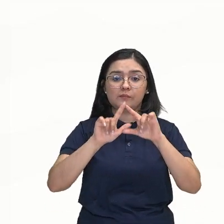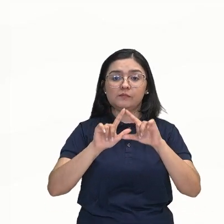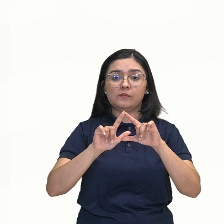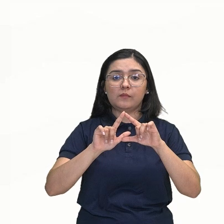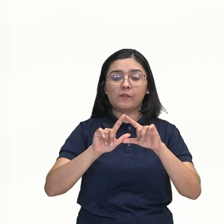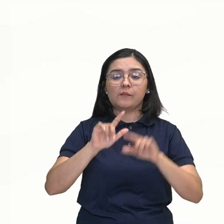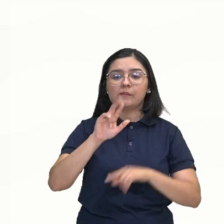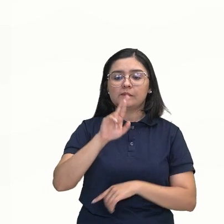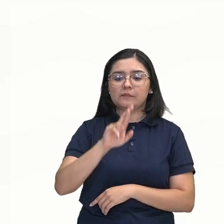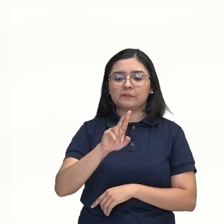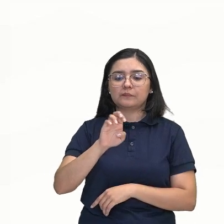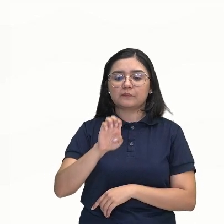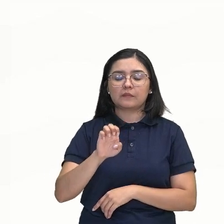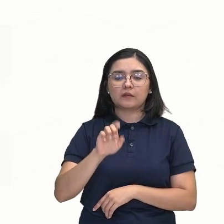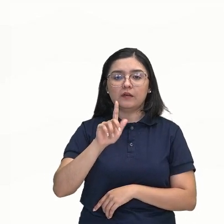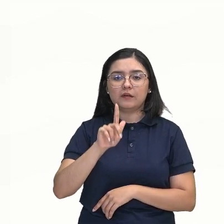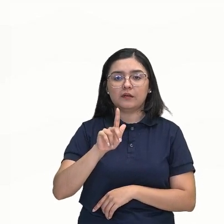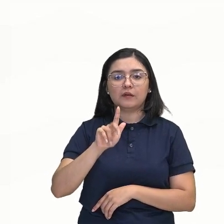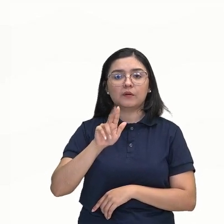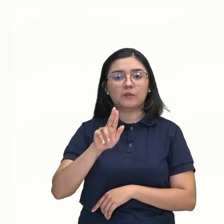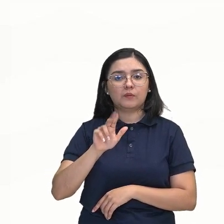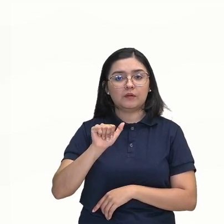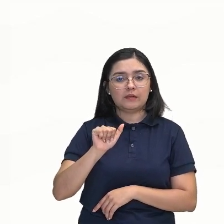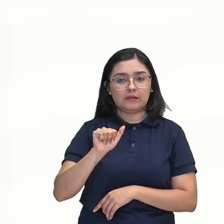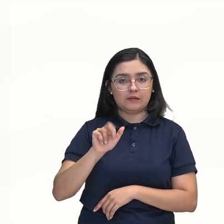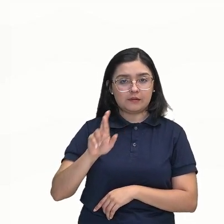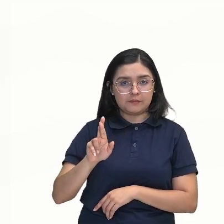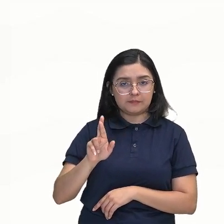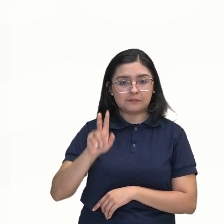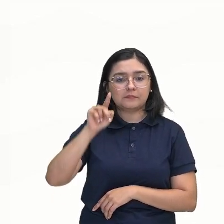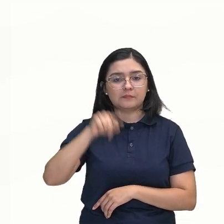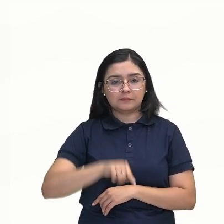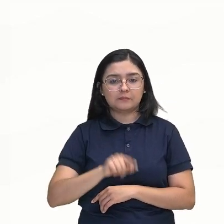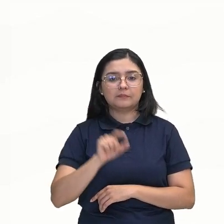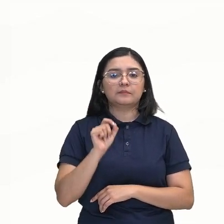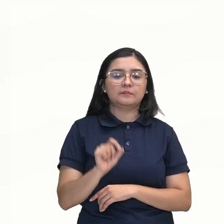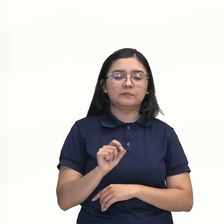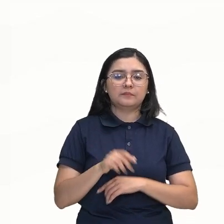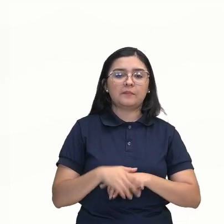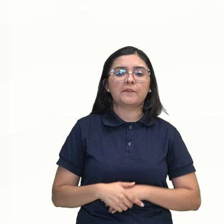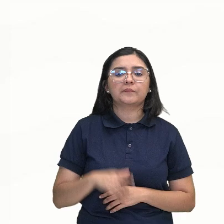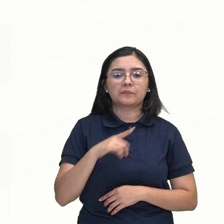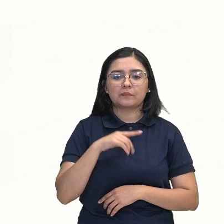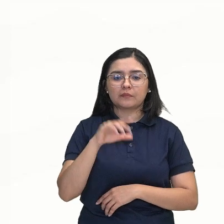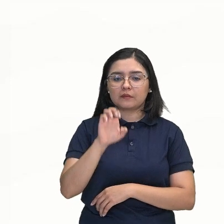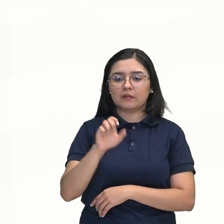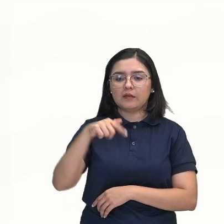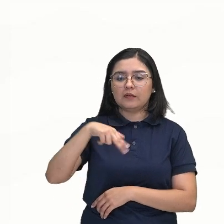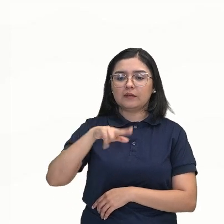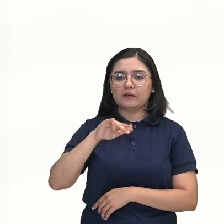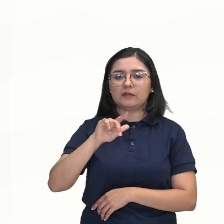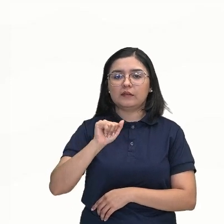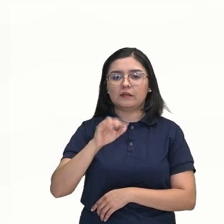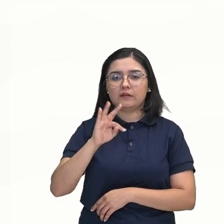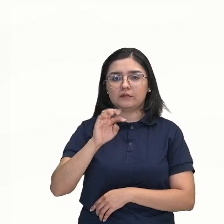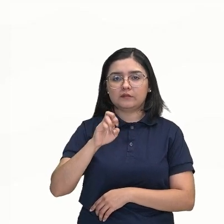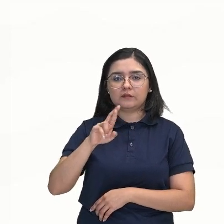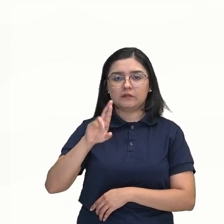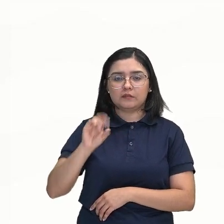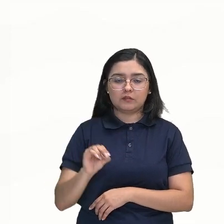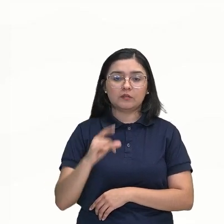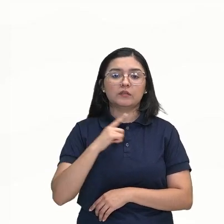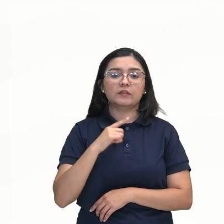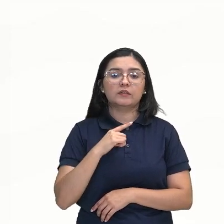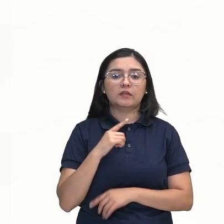regular. Então, o nosso triângulo regular é exatamente o nosso triângulo equilátero, que é o nosso triângulo que